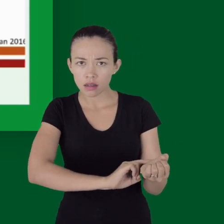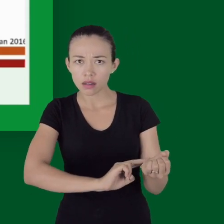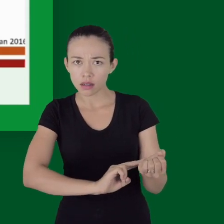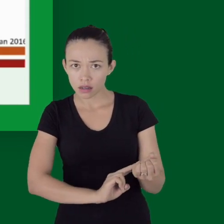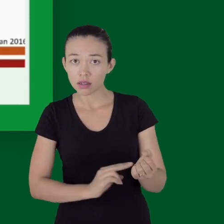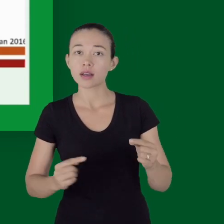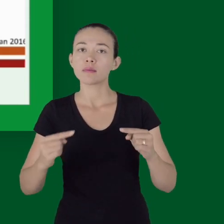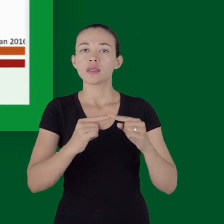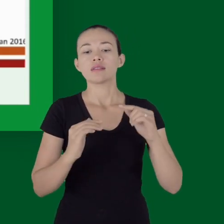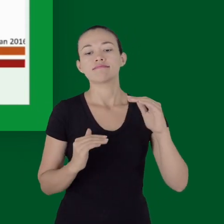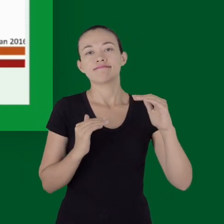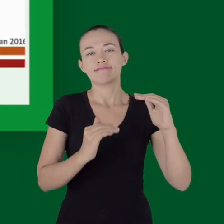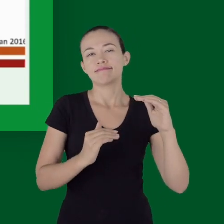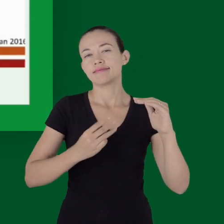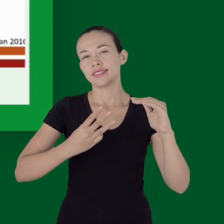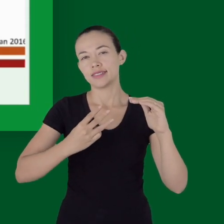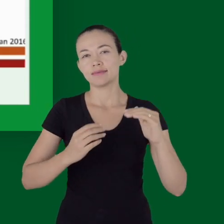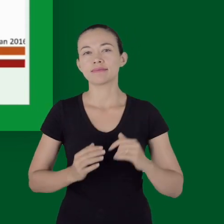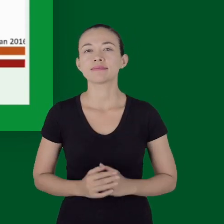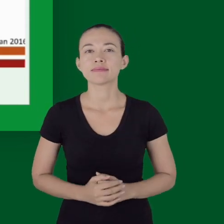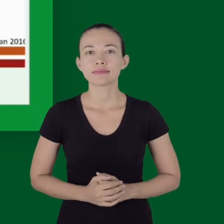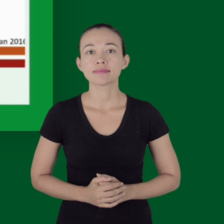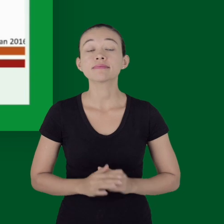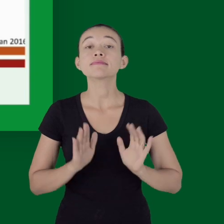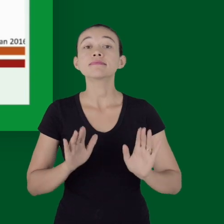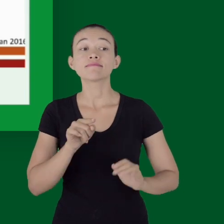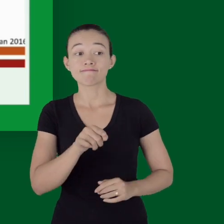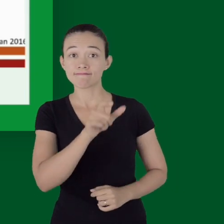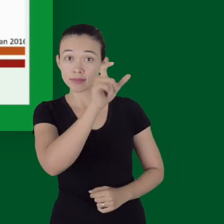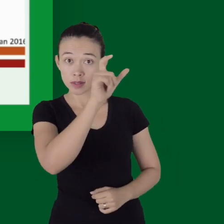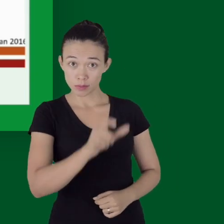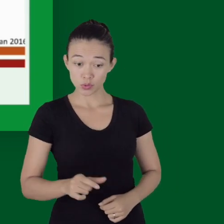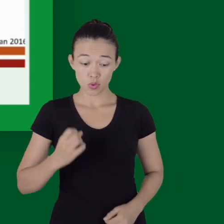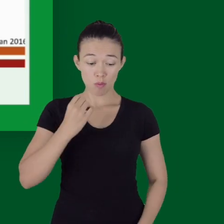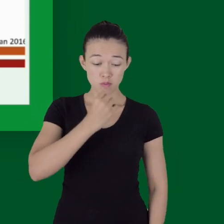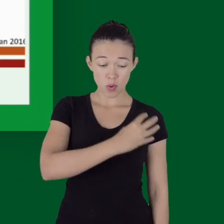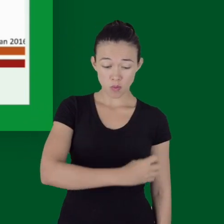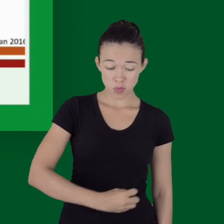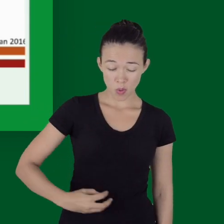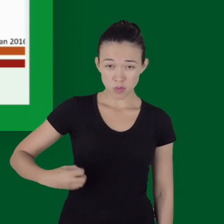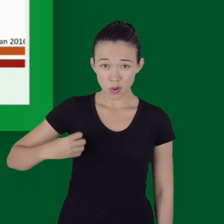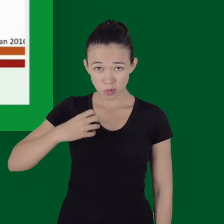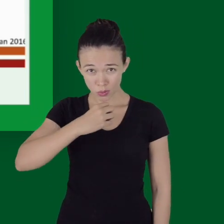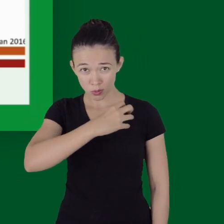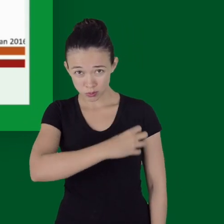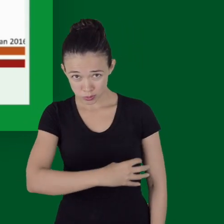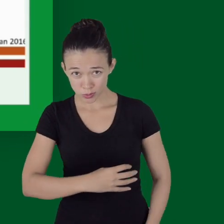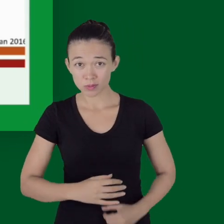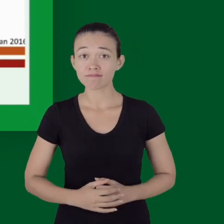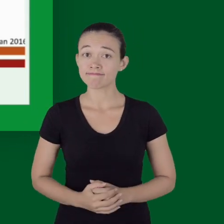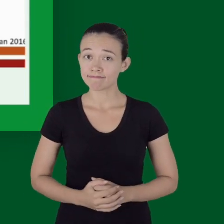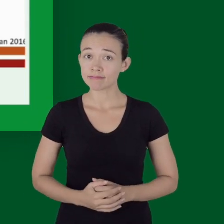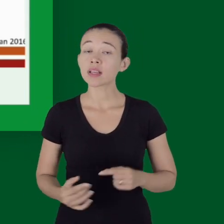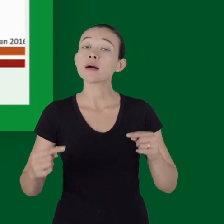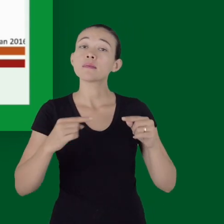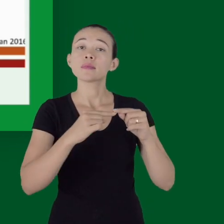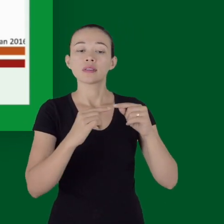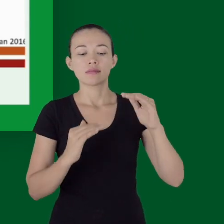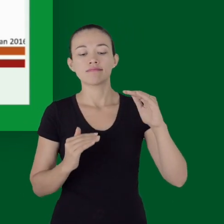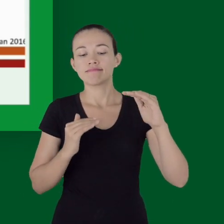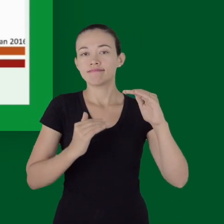radial palpável, ele é classificado como grau 3. Se o paciente ele está em situação de